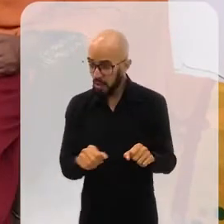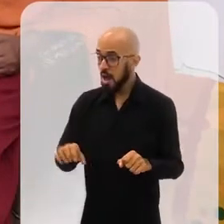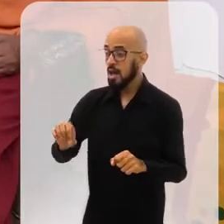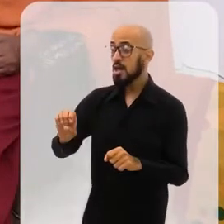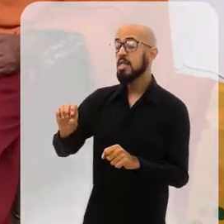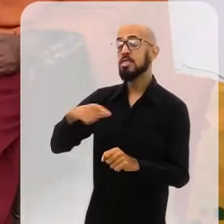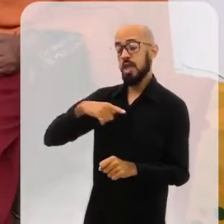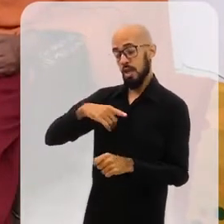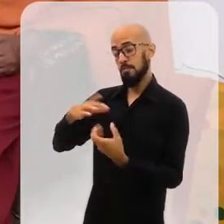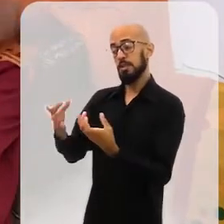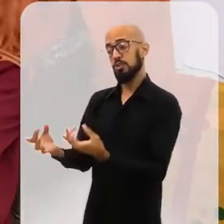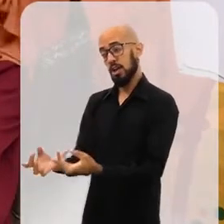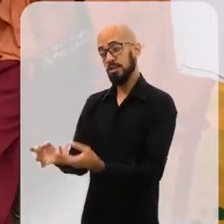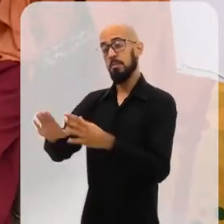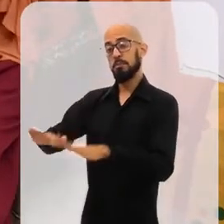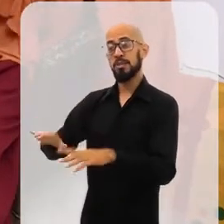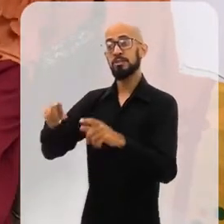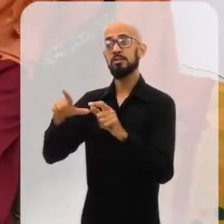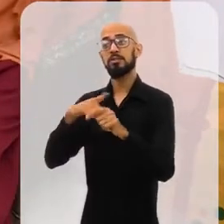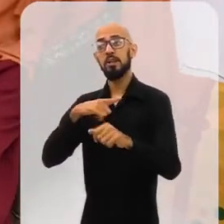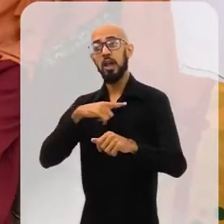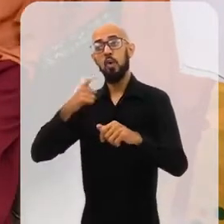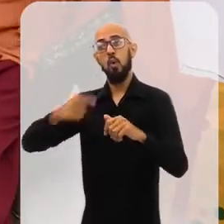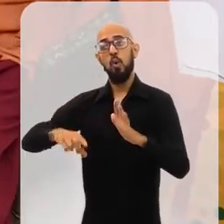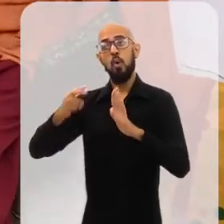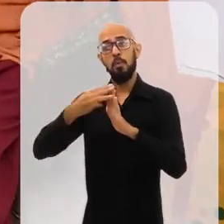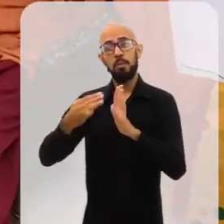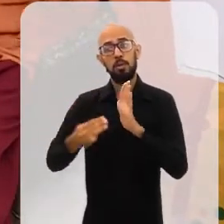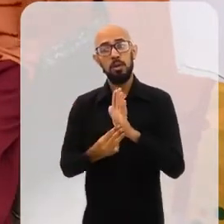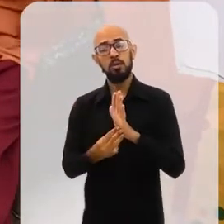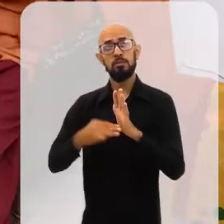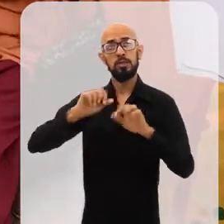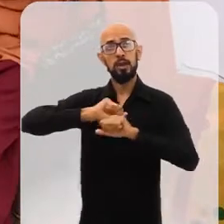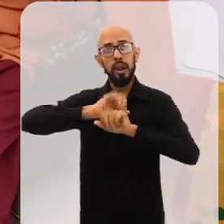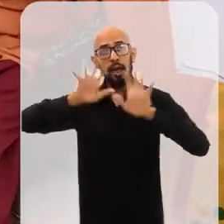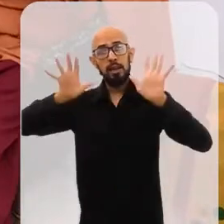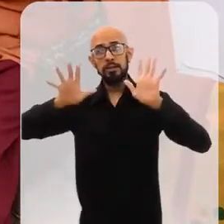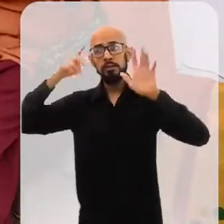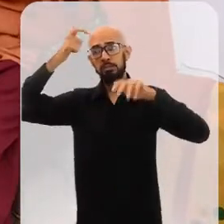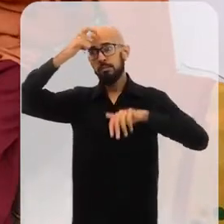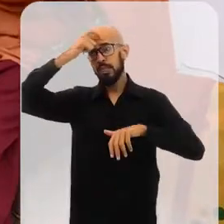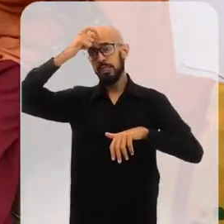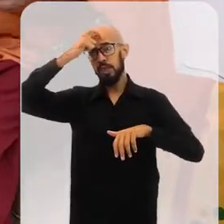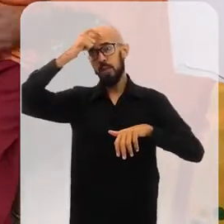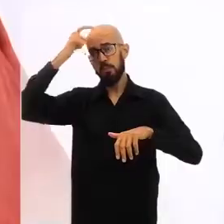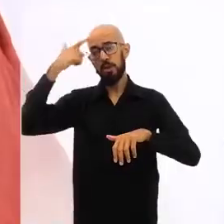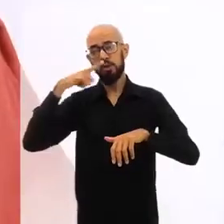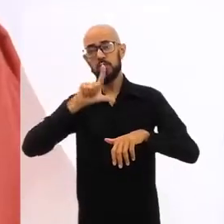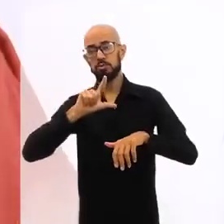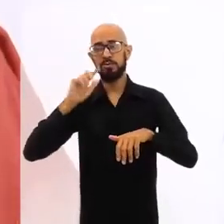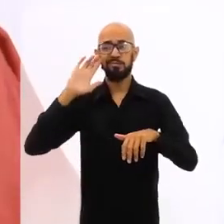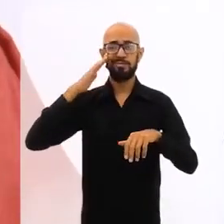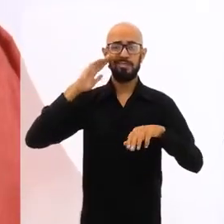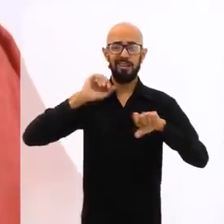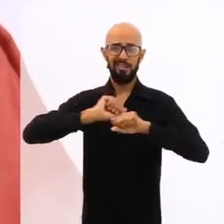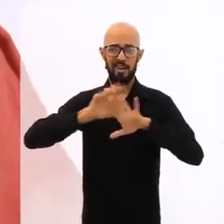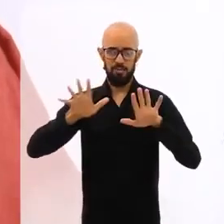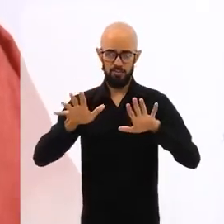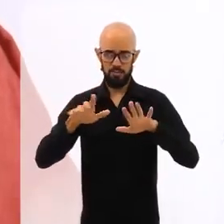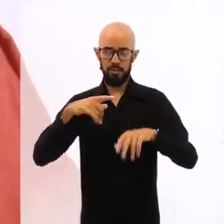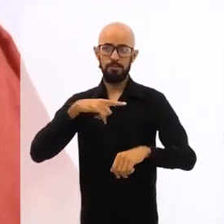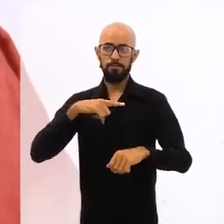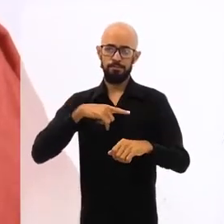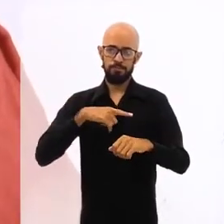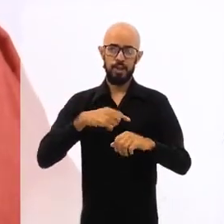tem métodos de purificação... De clareza mental para que ele possa compreender isso na essência. Tem